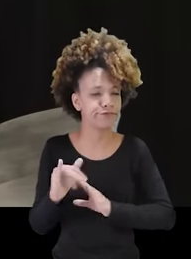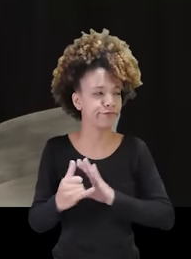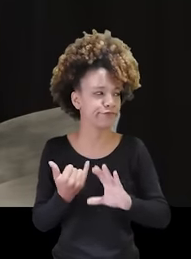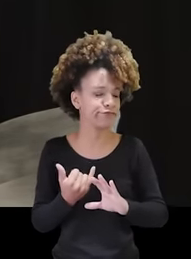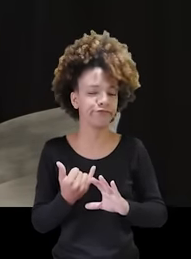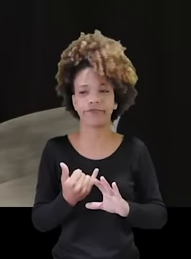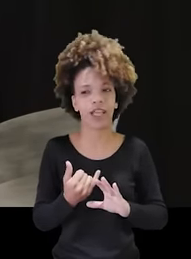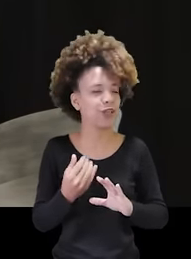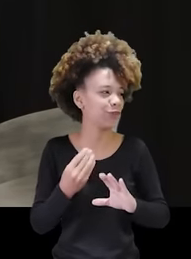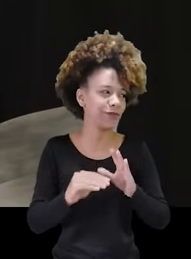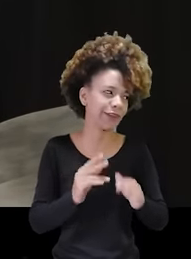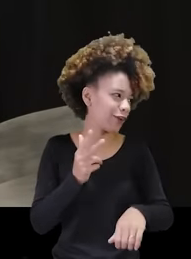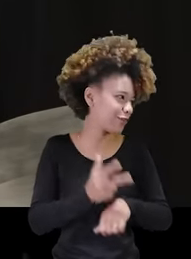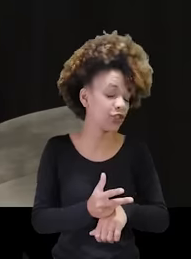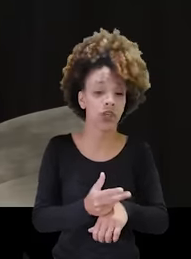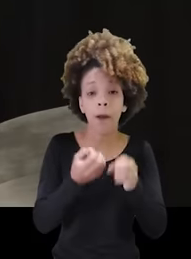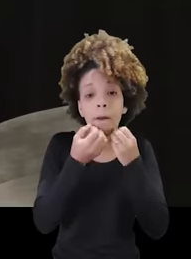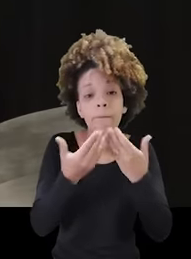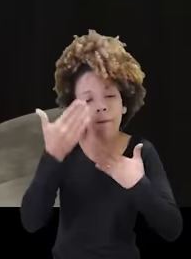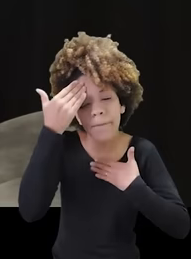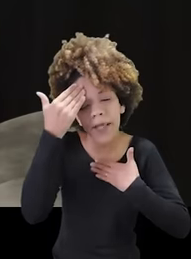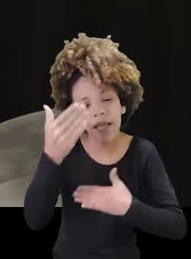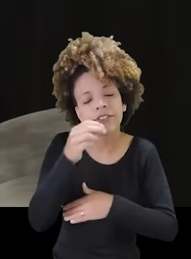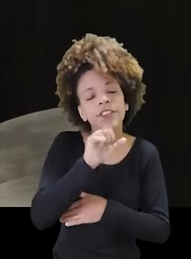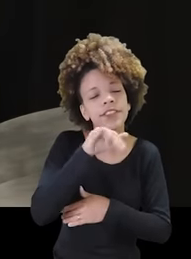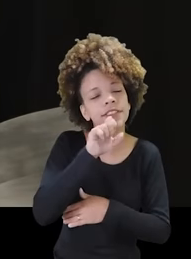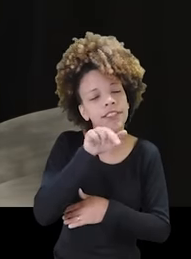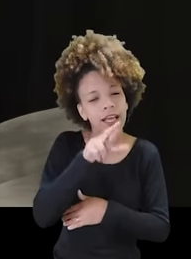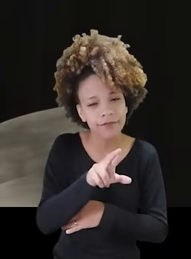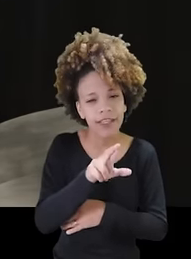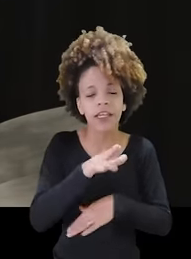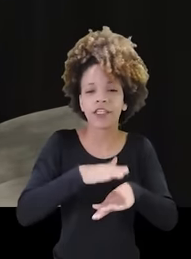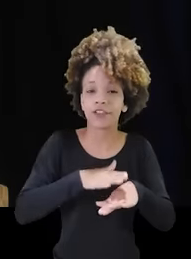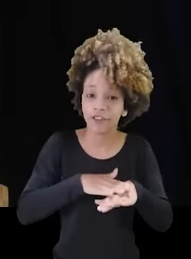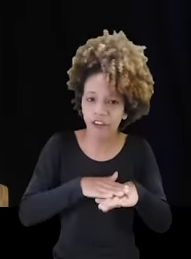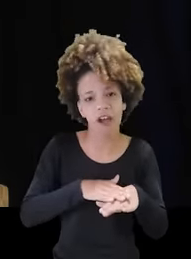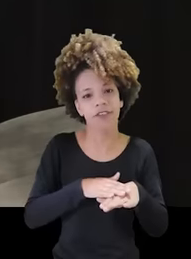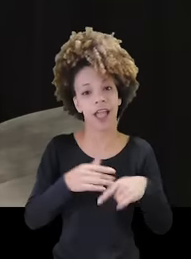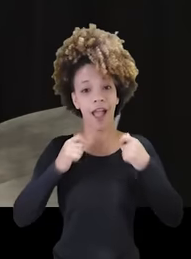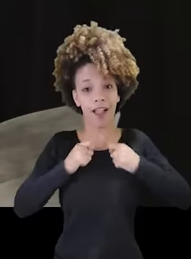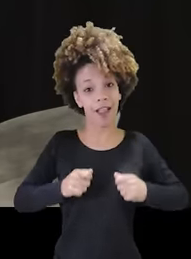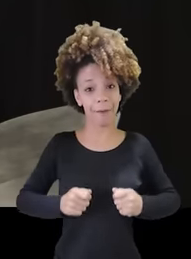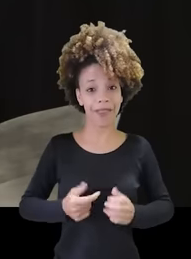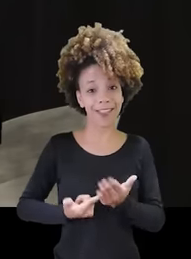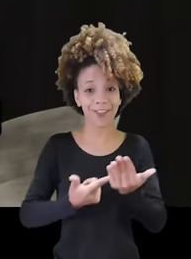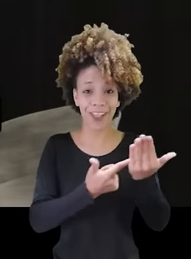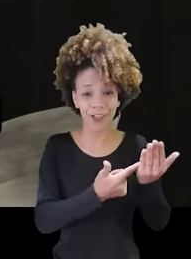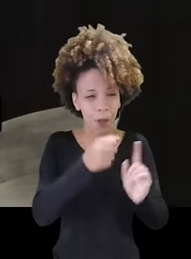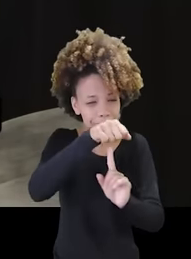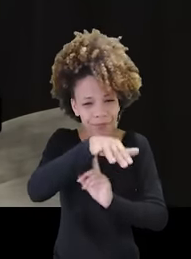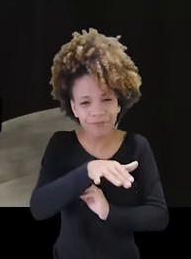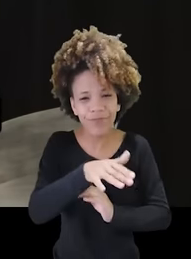vezes do YouTube não entrega o vídeo Bom agradecer a ensaio de obrigado insider e sai de que faz aí camisas com tecnologia